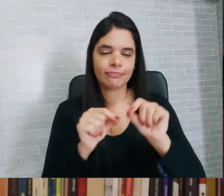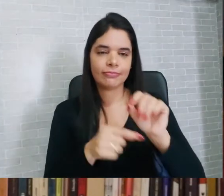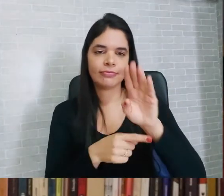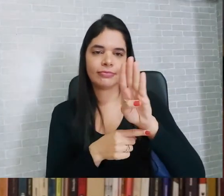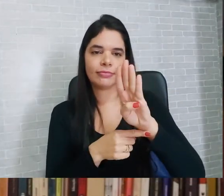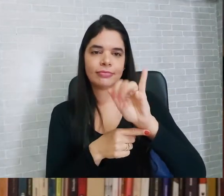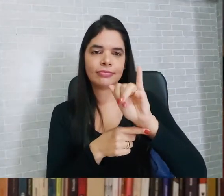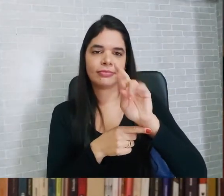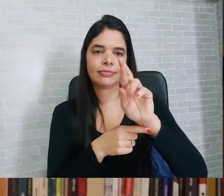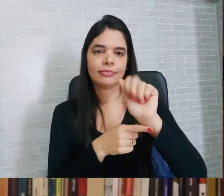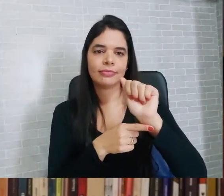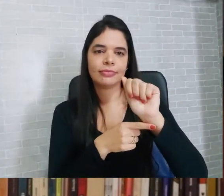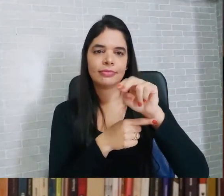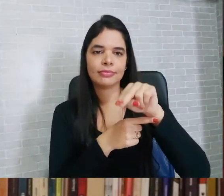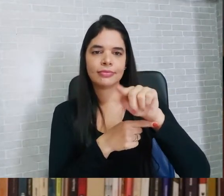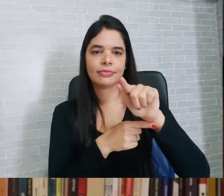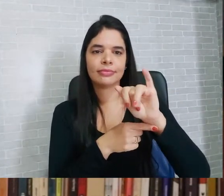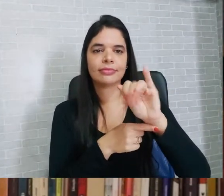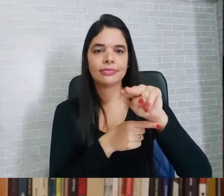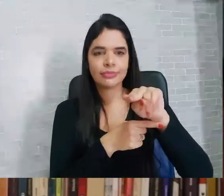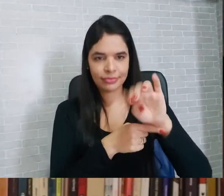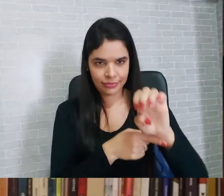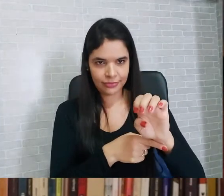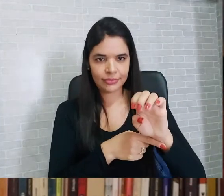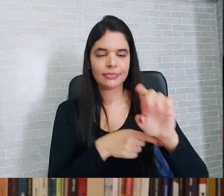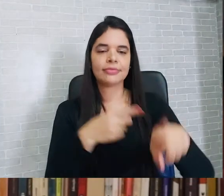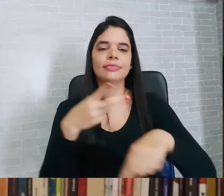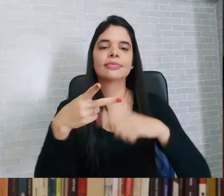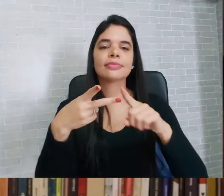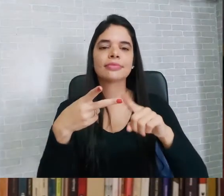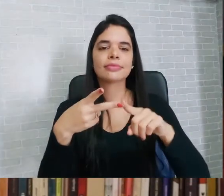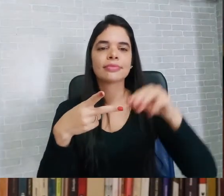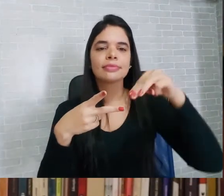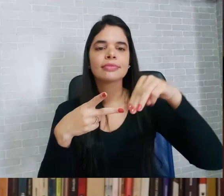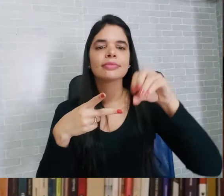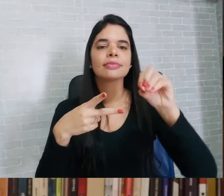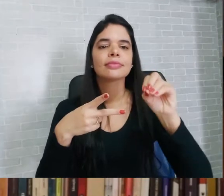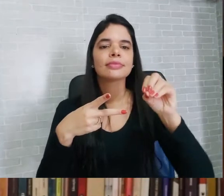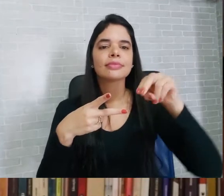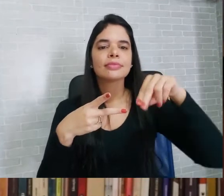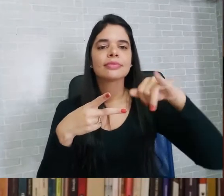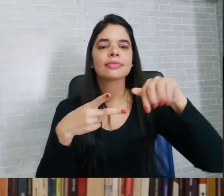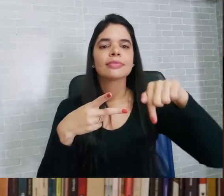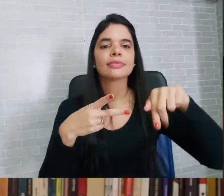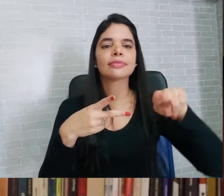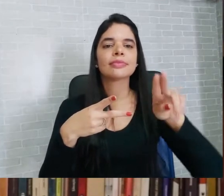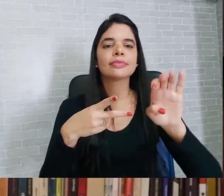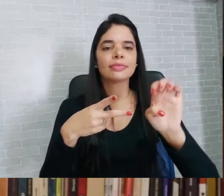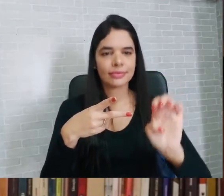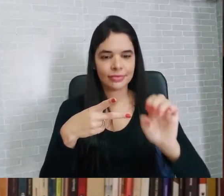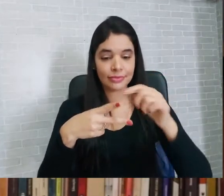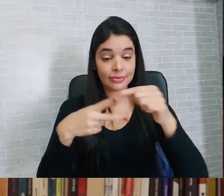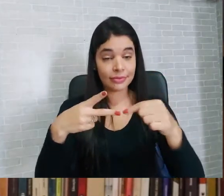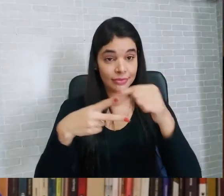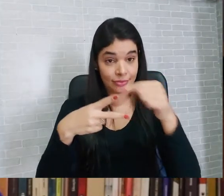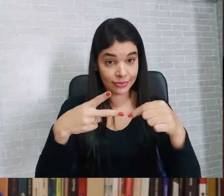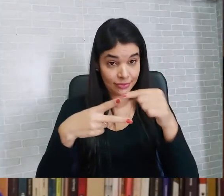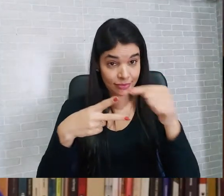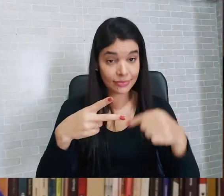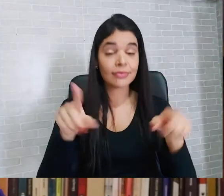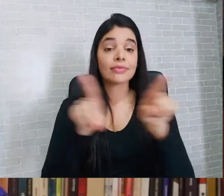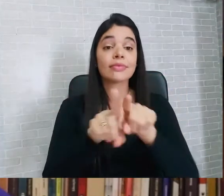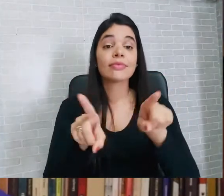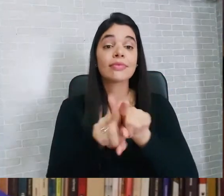Biranguine Daganot e Monique Belrat Daganot. Eles vão